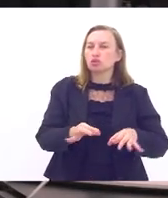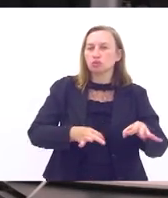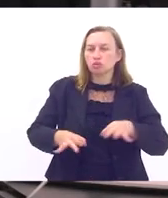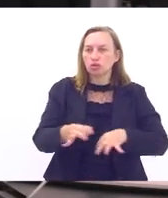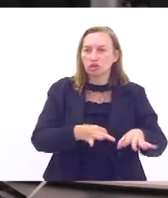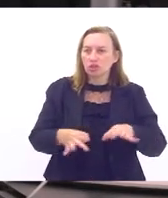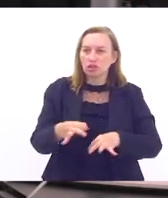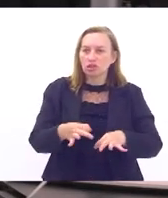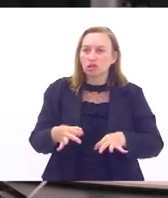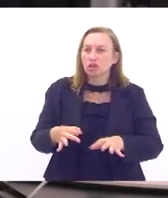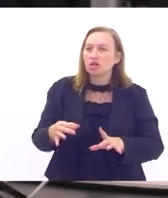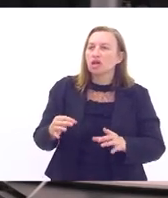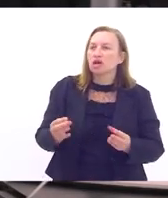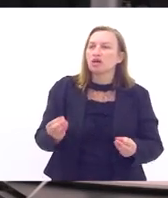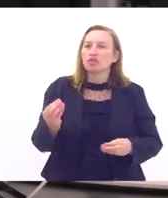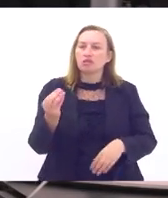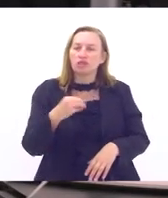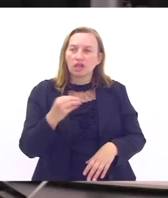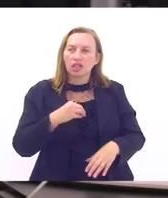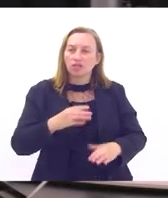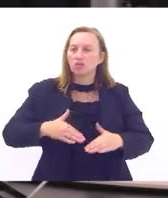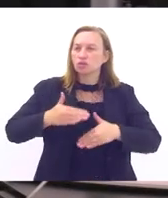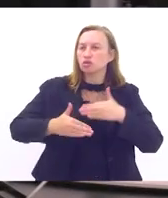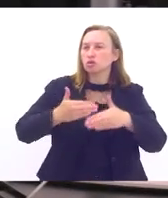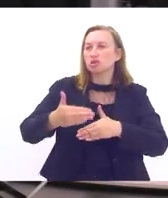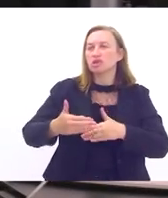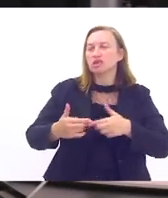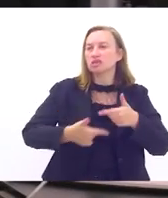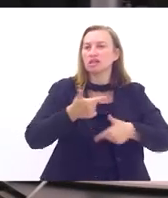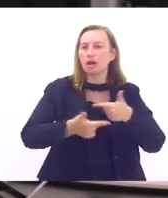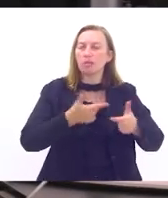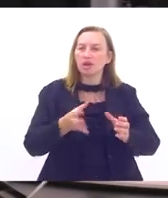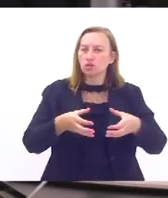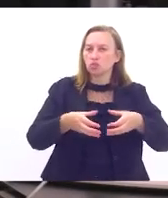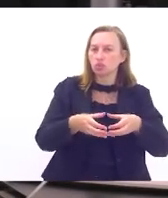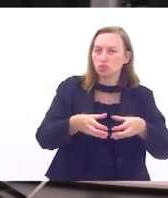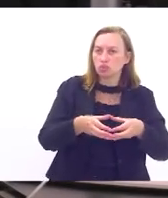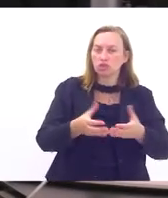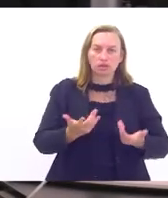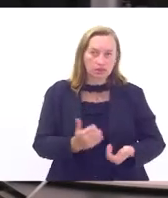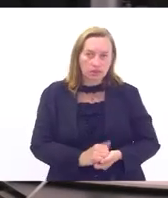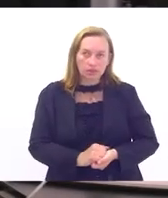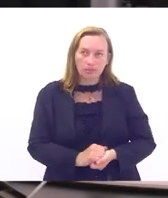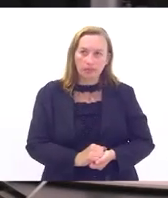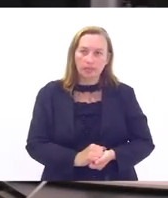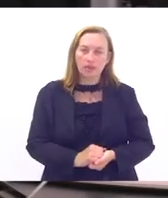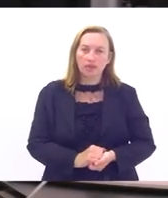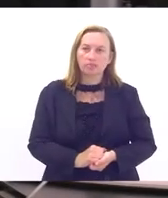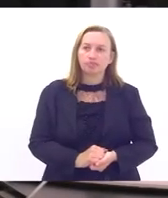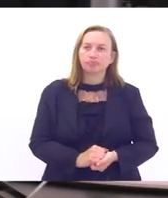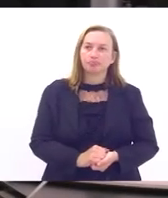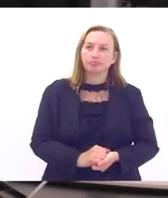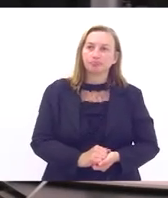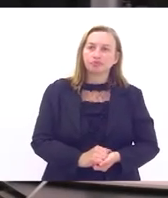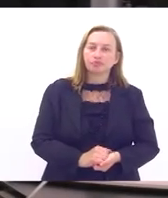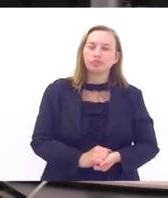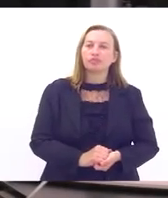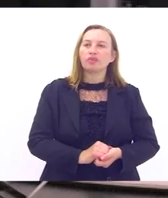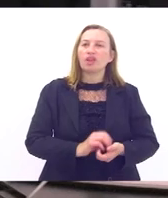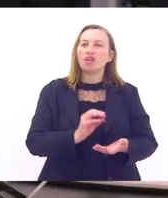que há fragilidades nos processos de trabalho dessas equipes, na insuficiência na